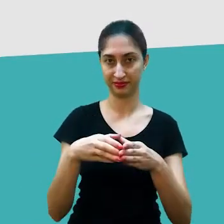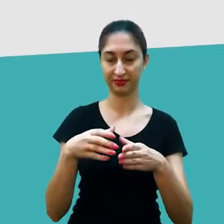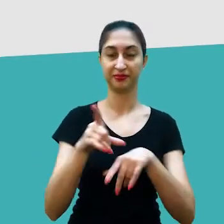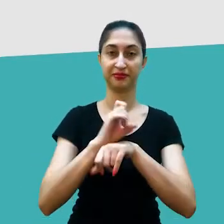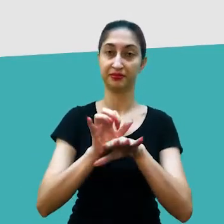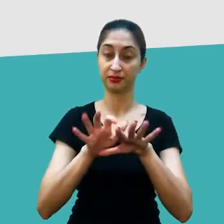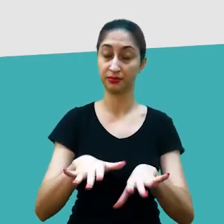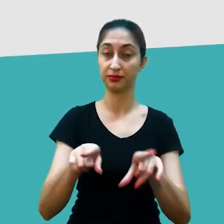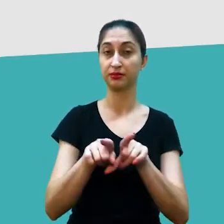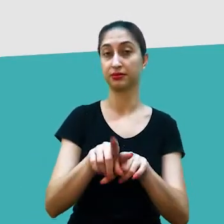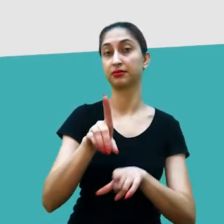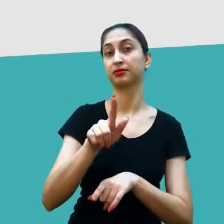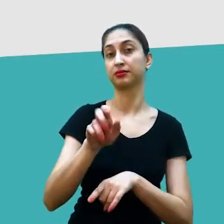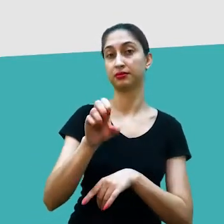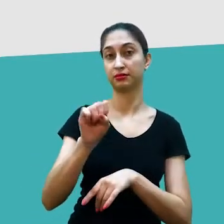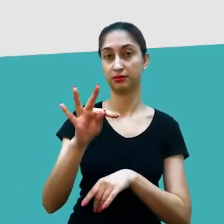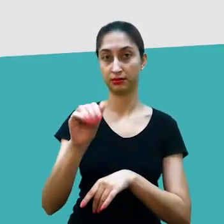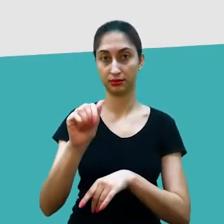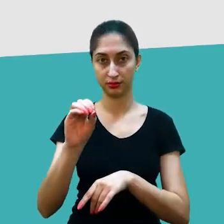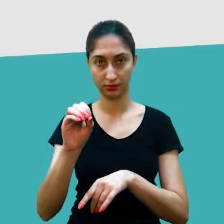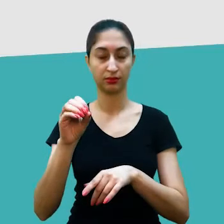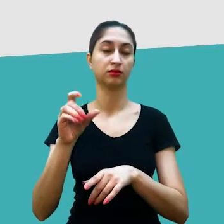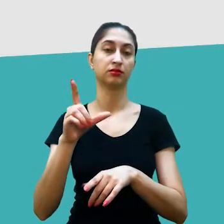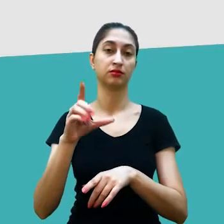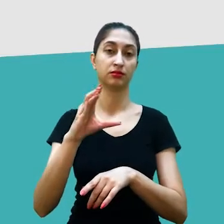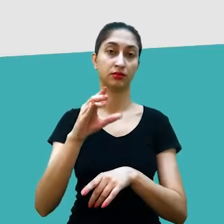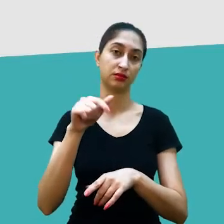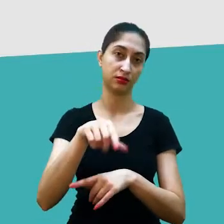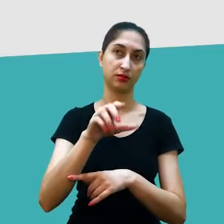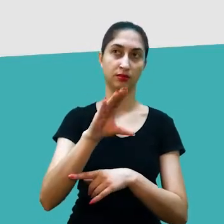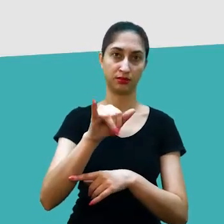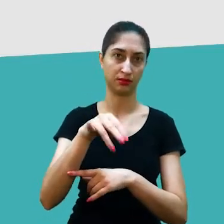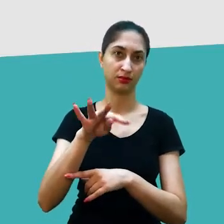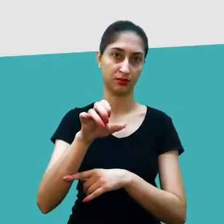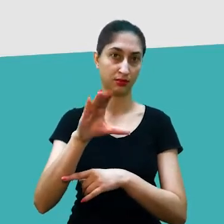gestão dentro da Sintecal, que é uma associação sem fins lucrativos,